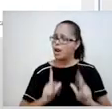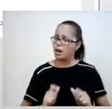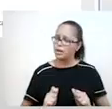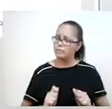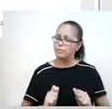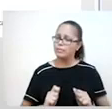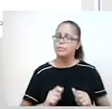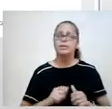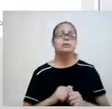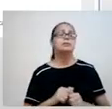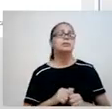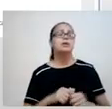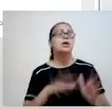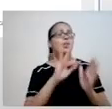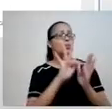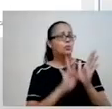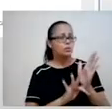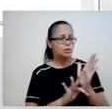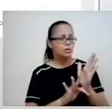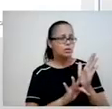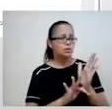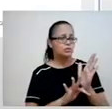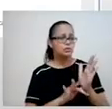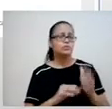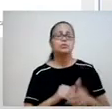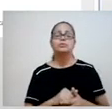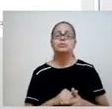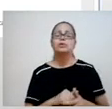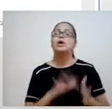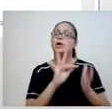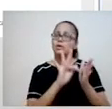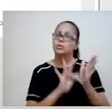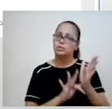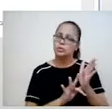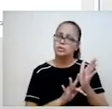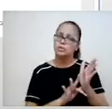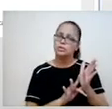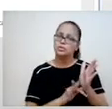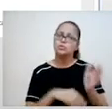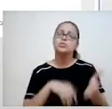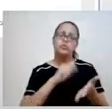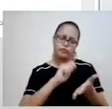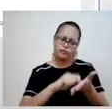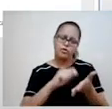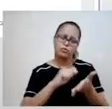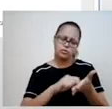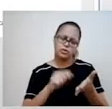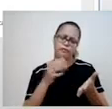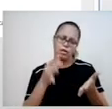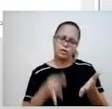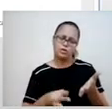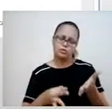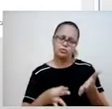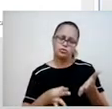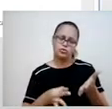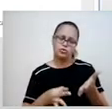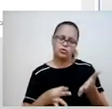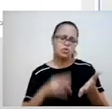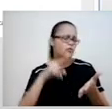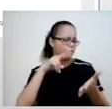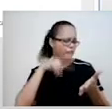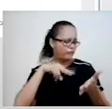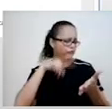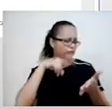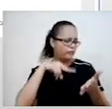claro que aquilo não apagou o anterior, para vocês verem, mas no texto de vocês vão passar limpo. Então, esse processo de leitura, de verificação